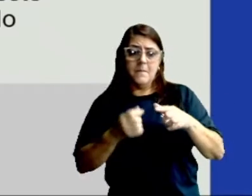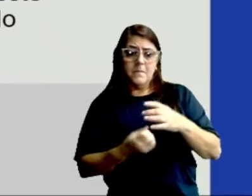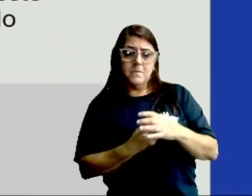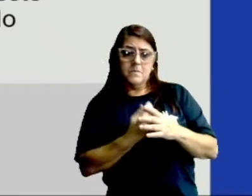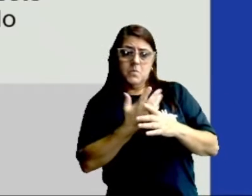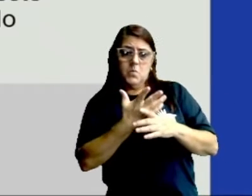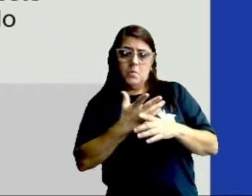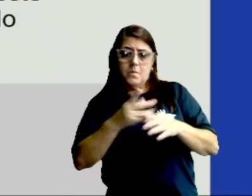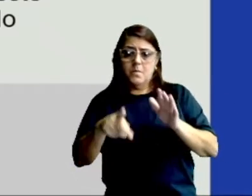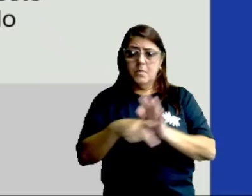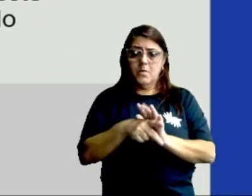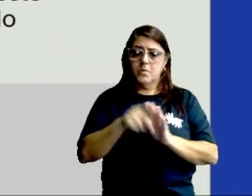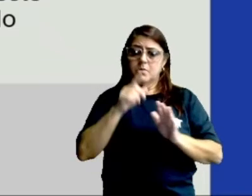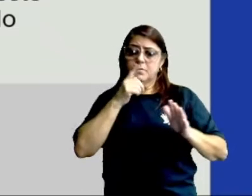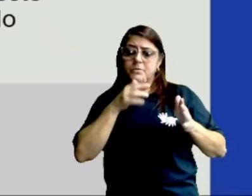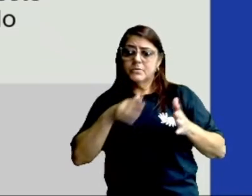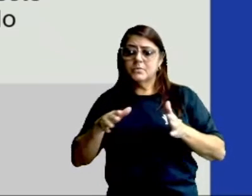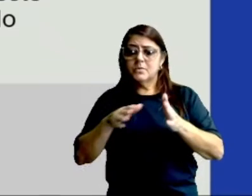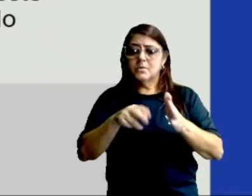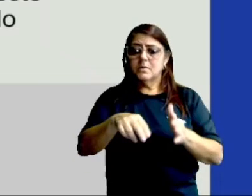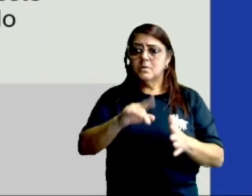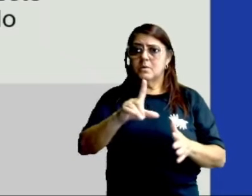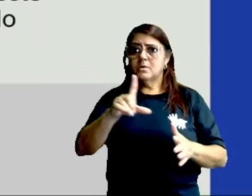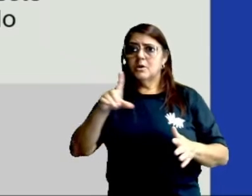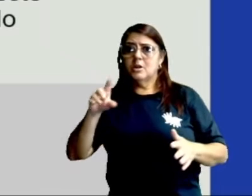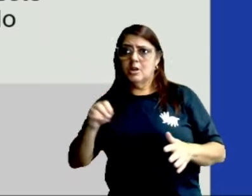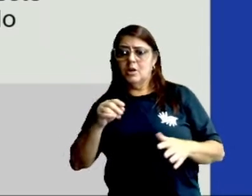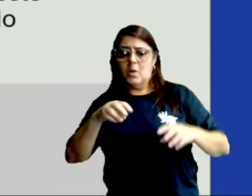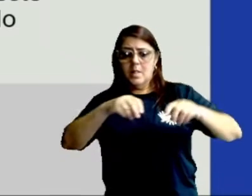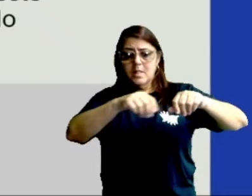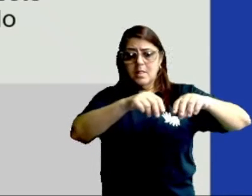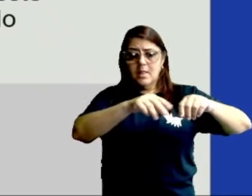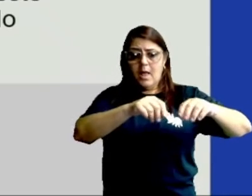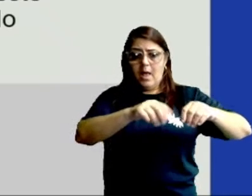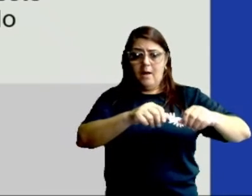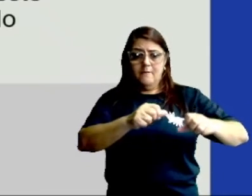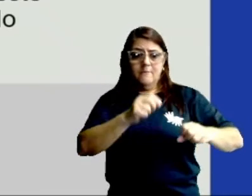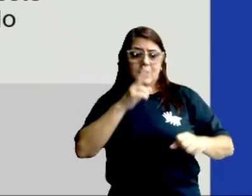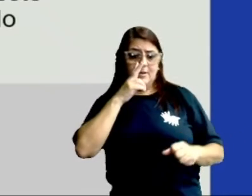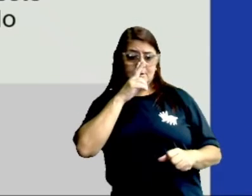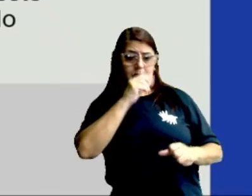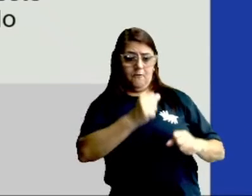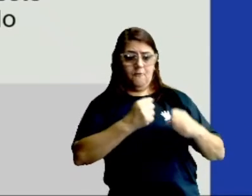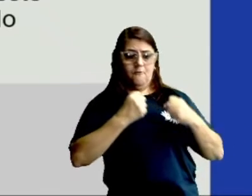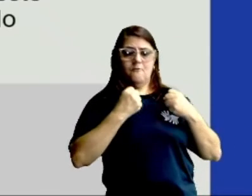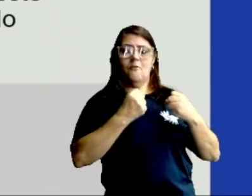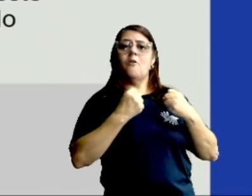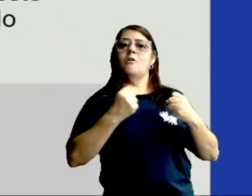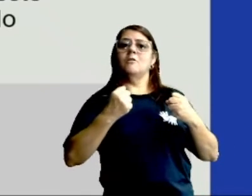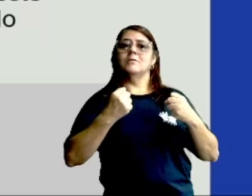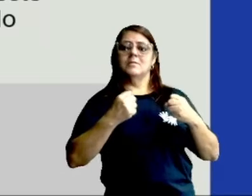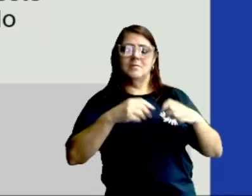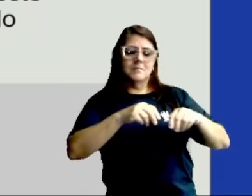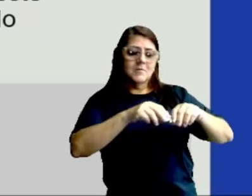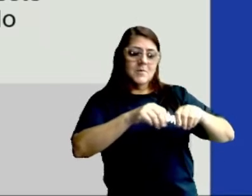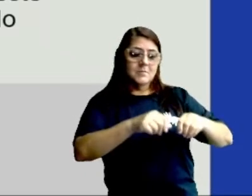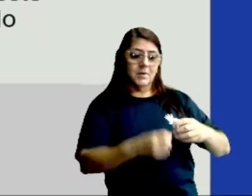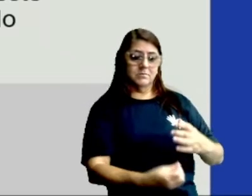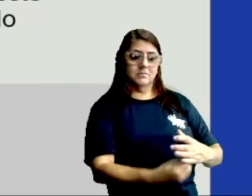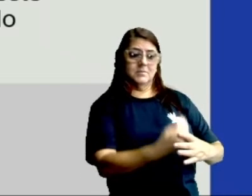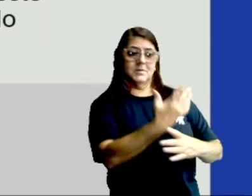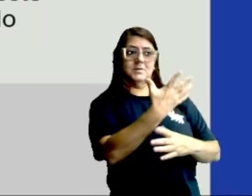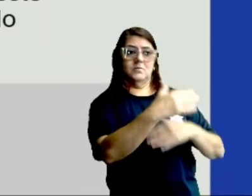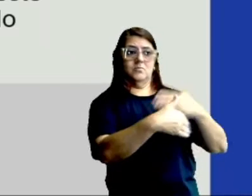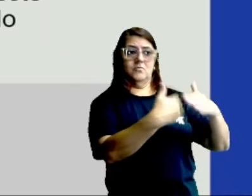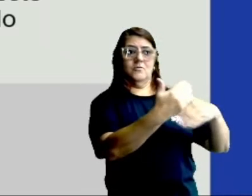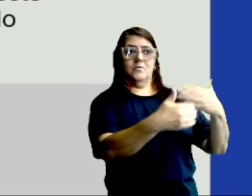do Rio Nilo que ajudava aquilo que a terra ficasse mais fértil para aqui agricultura ela pudesse se desenvolver né